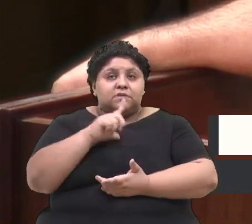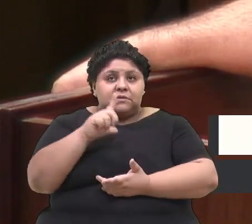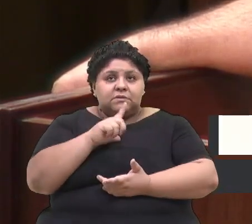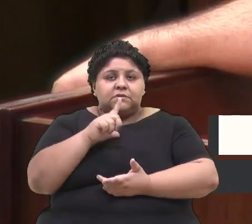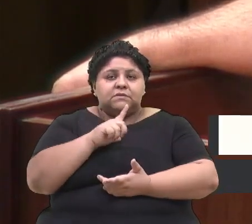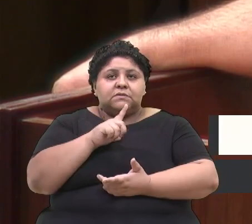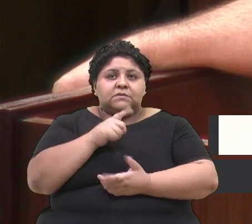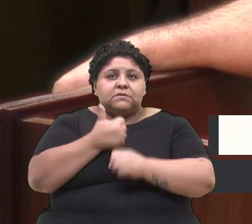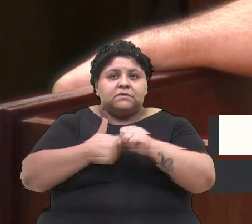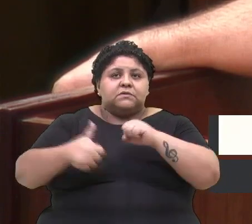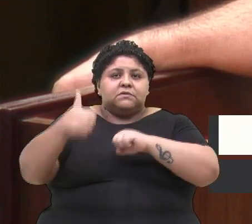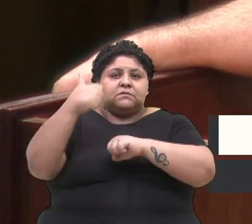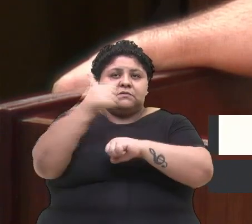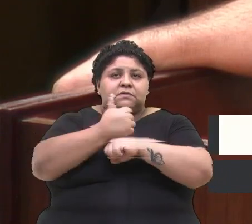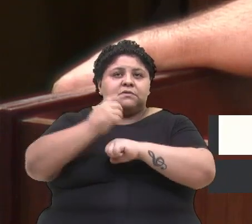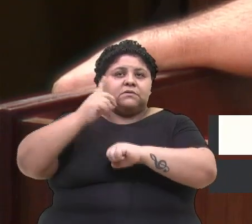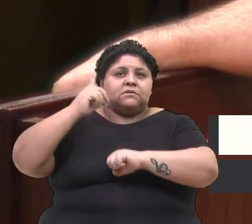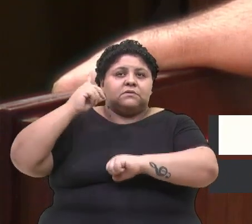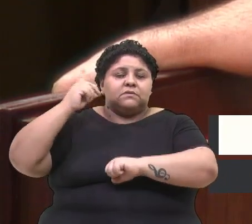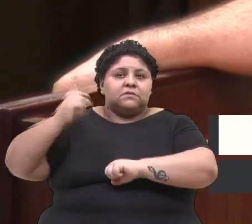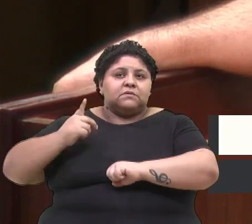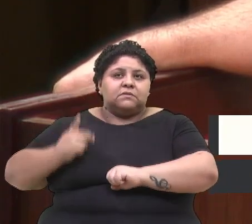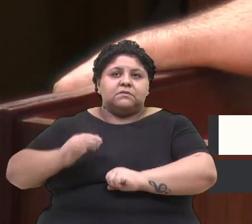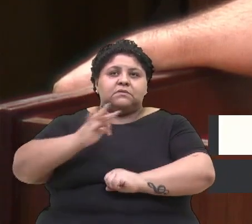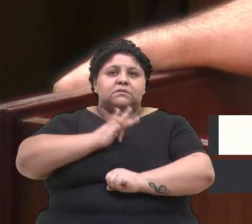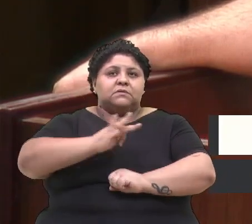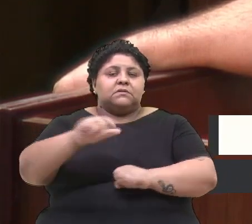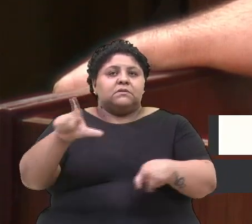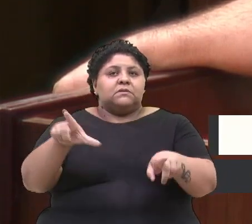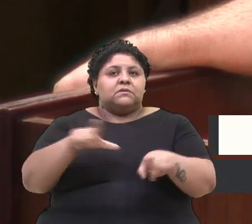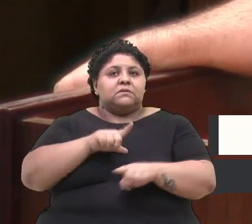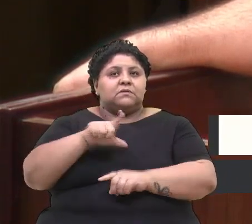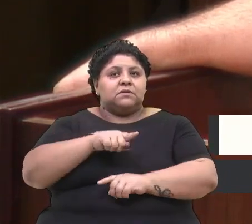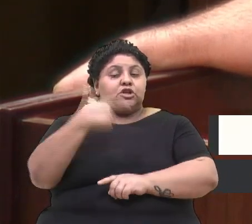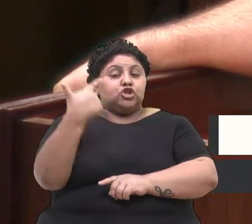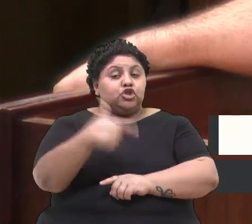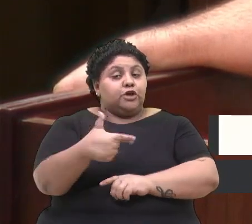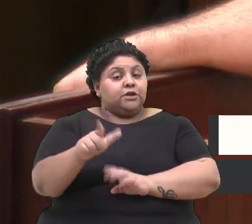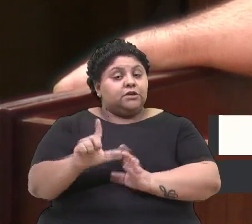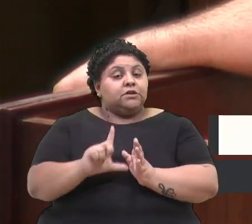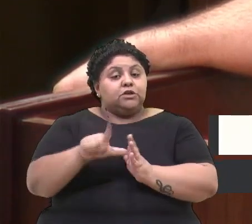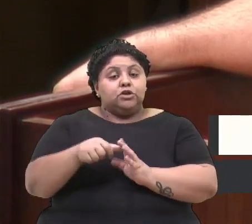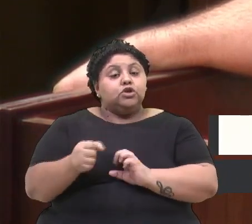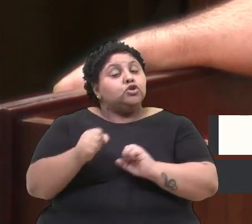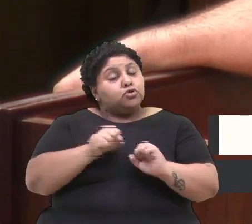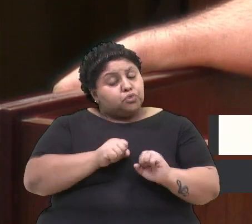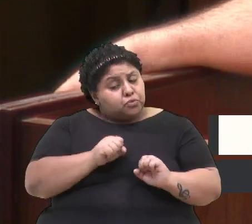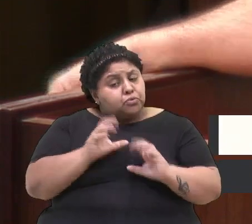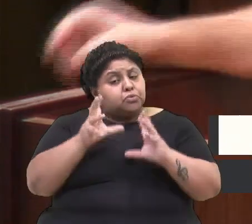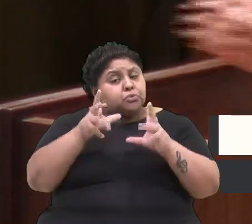federal. Né? Quem sabe tem a sorte também aí daqui a pouco. Né? Tudo pode acontecer.